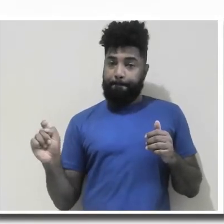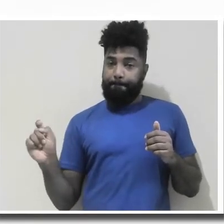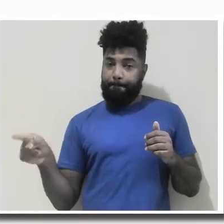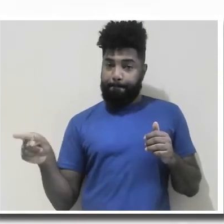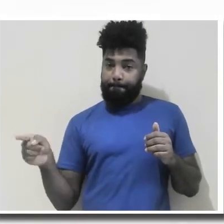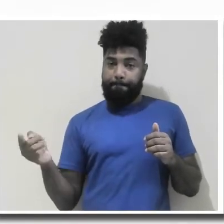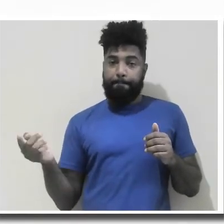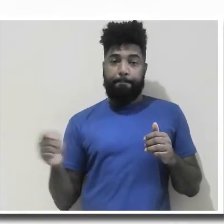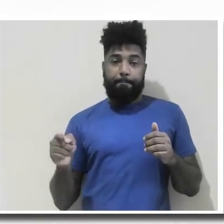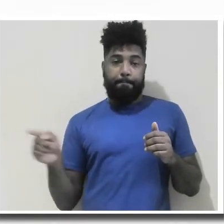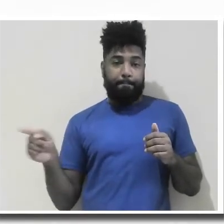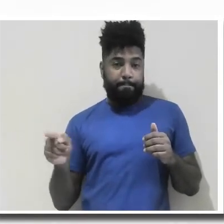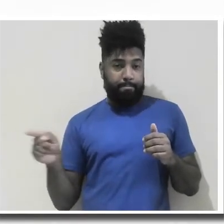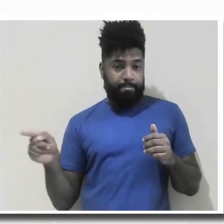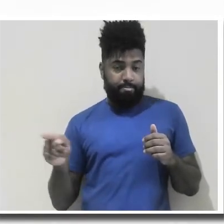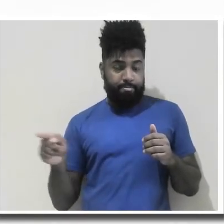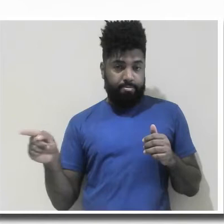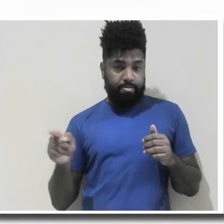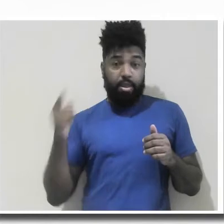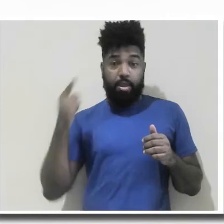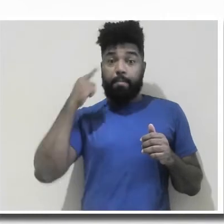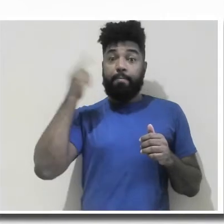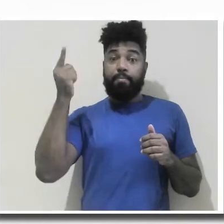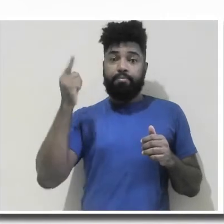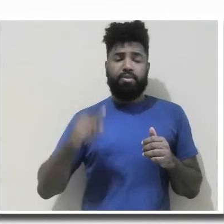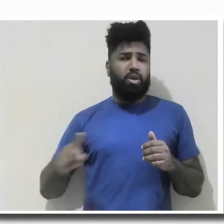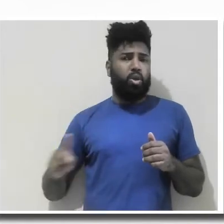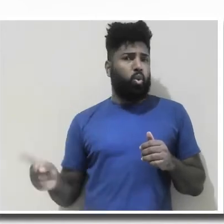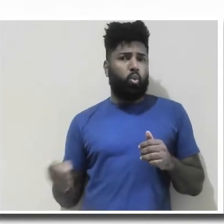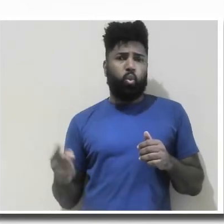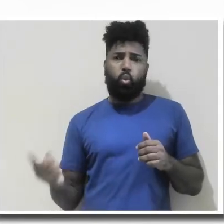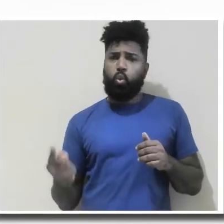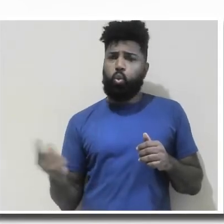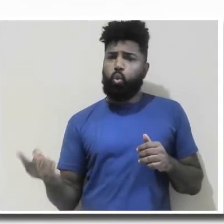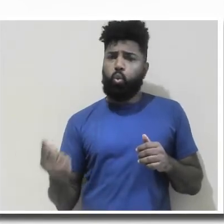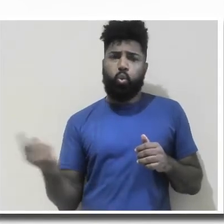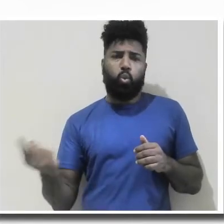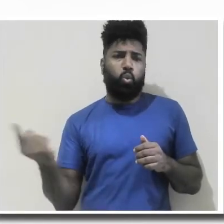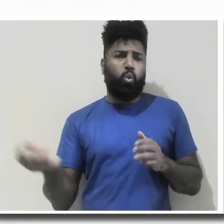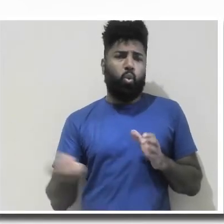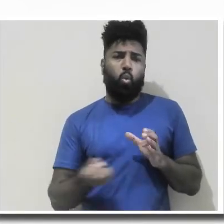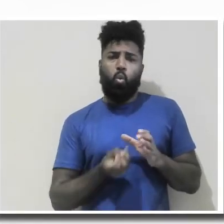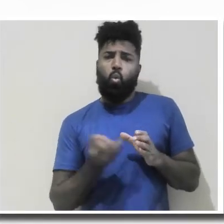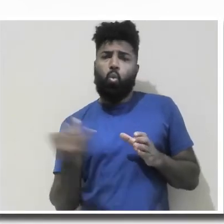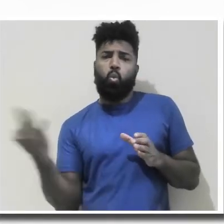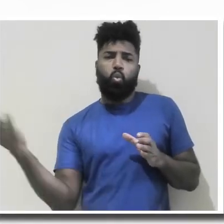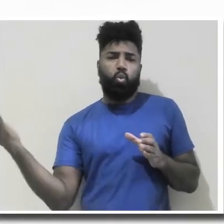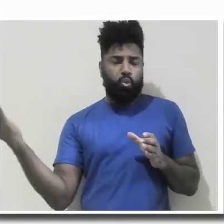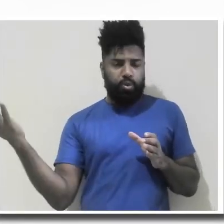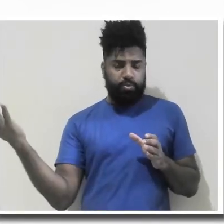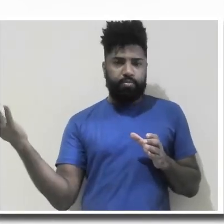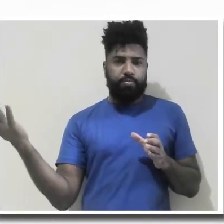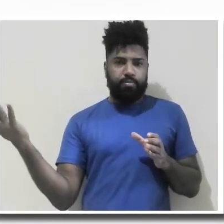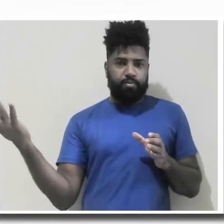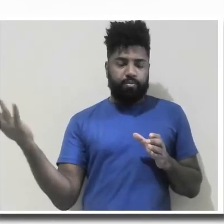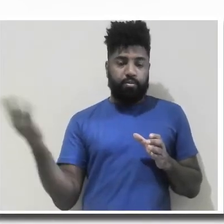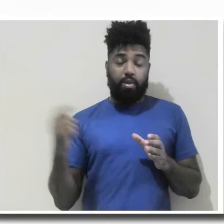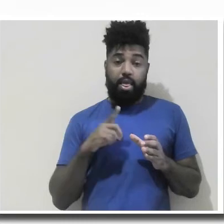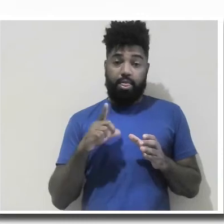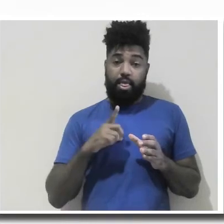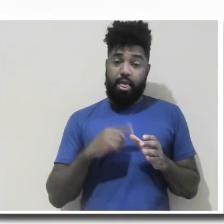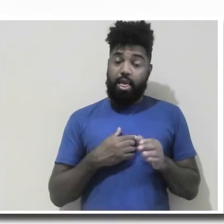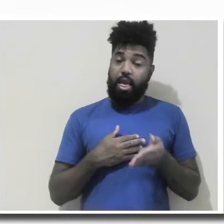final, nos dão ideia de uma infinidade de elementos. Se